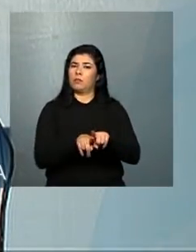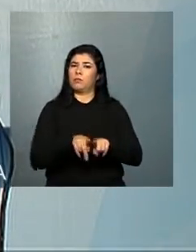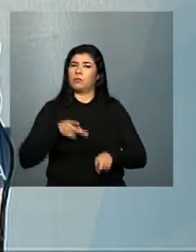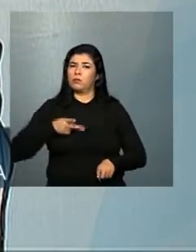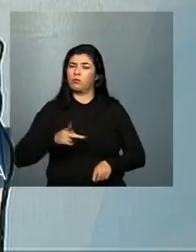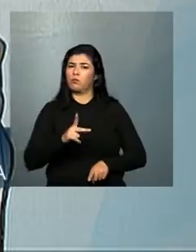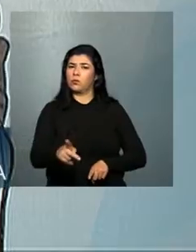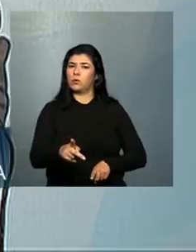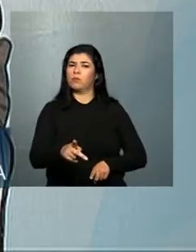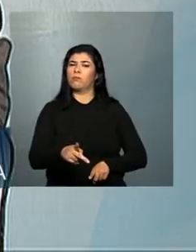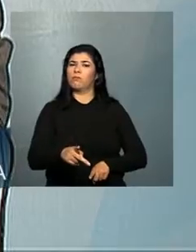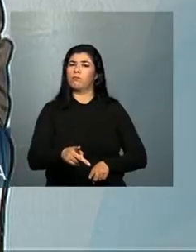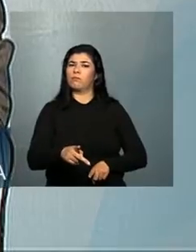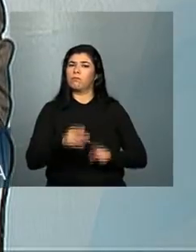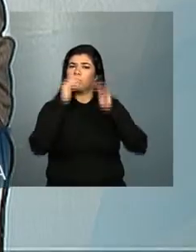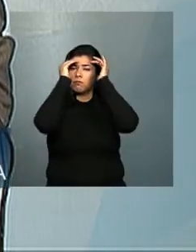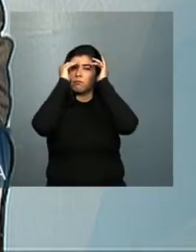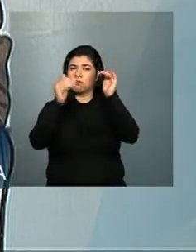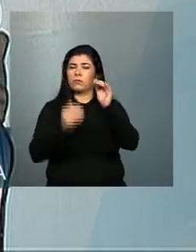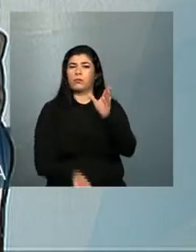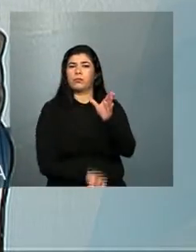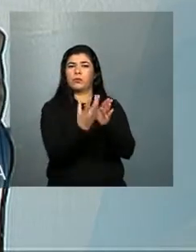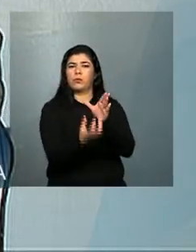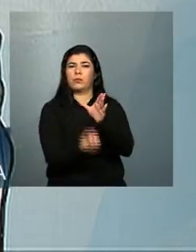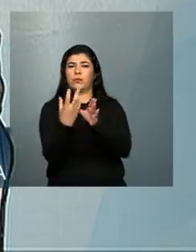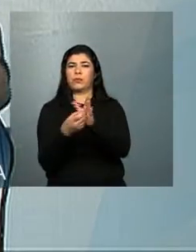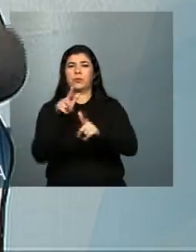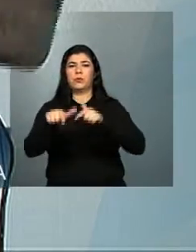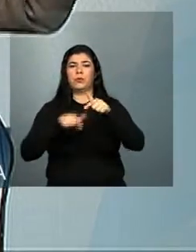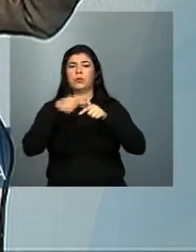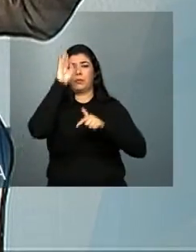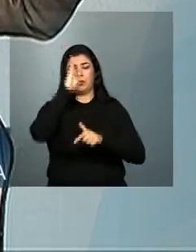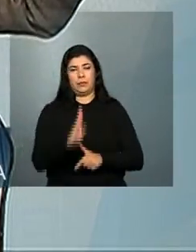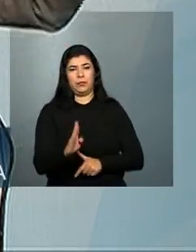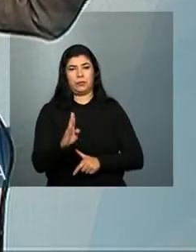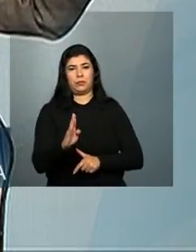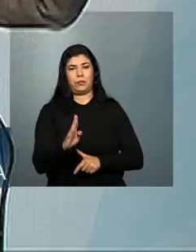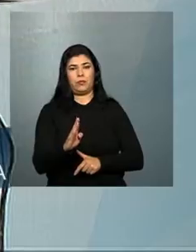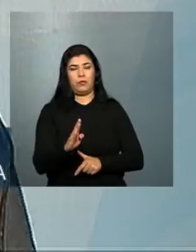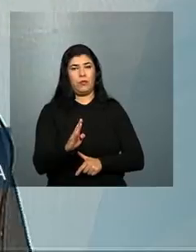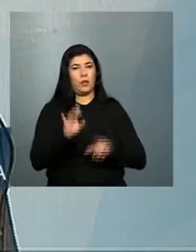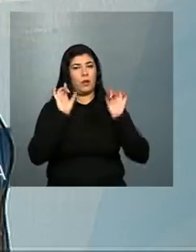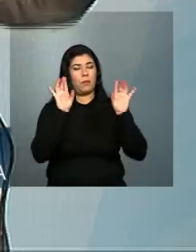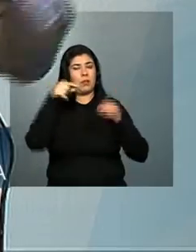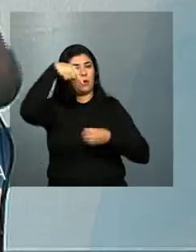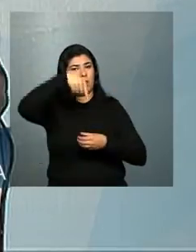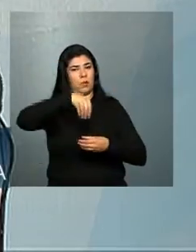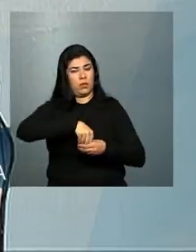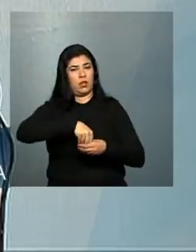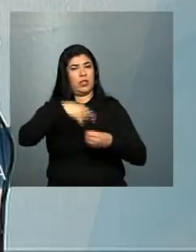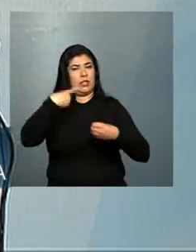que os empregos sejam gerados no Brasil. E aqui, na Bahia, no Recôncavo